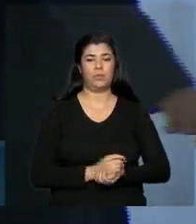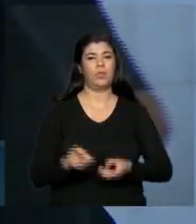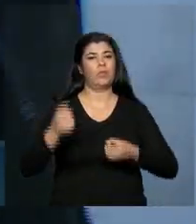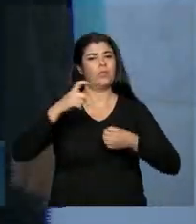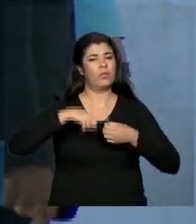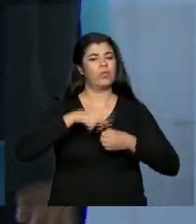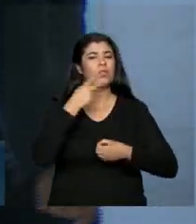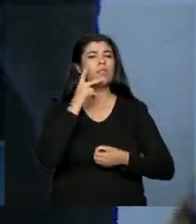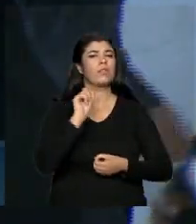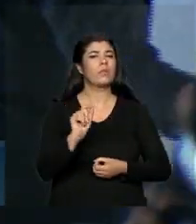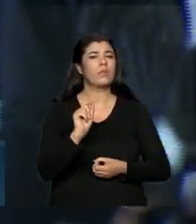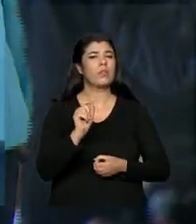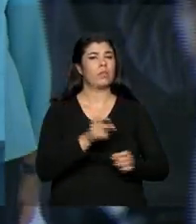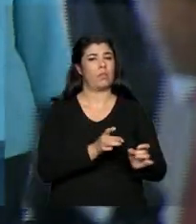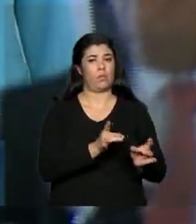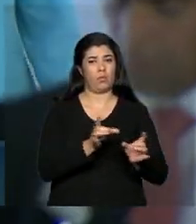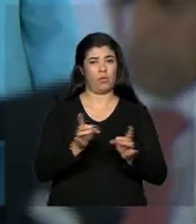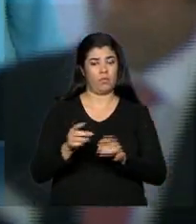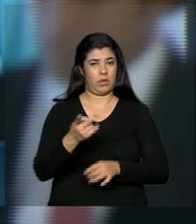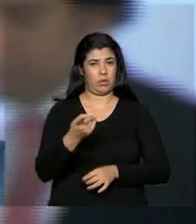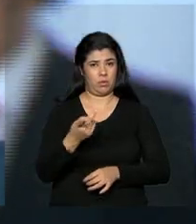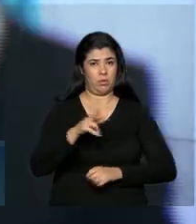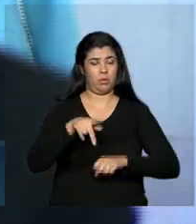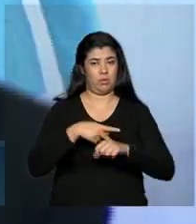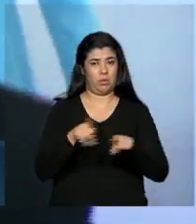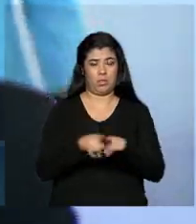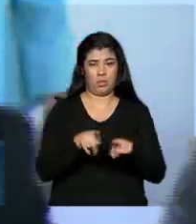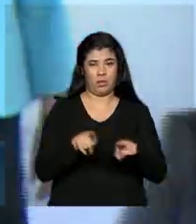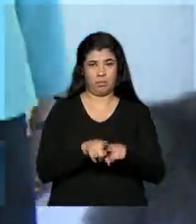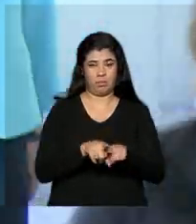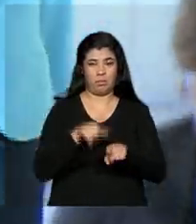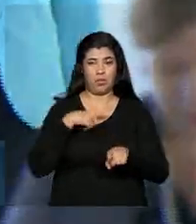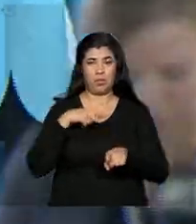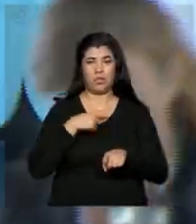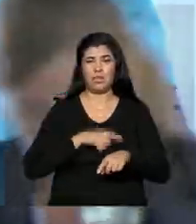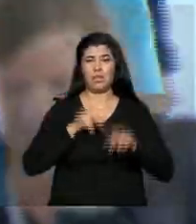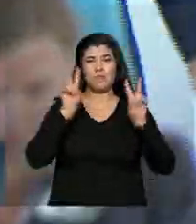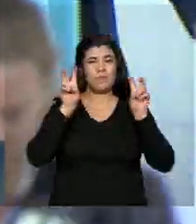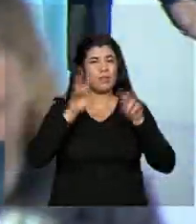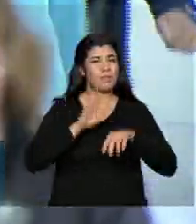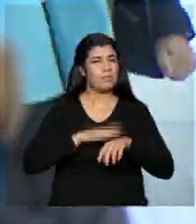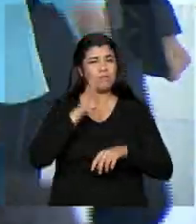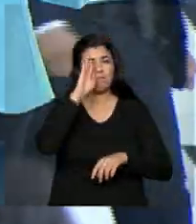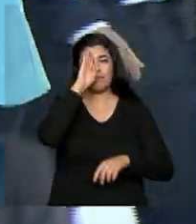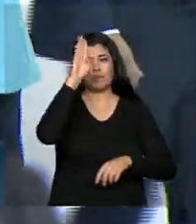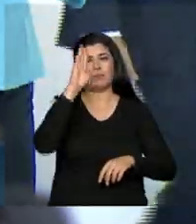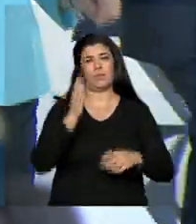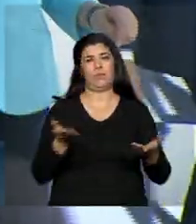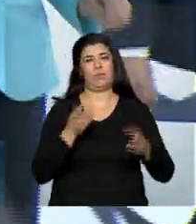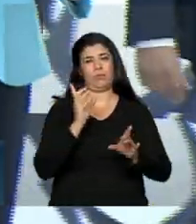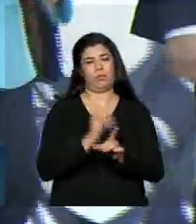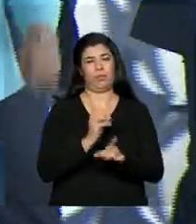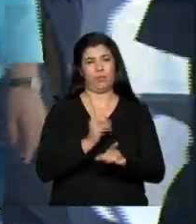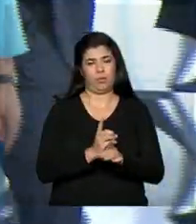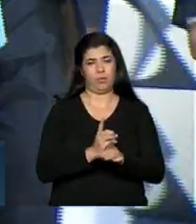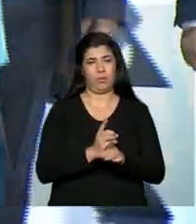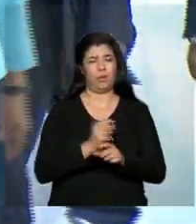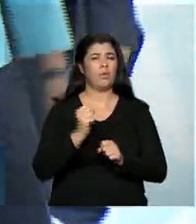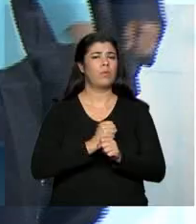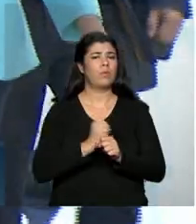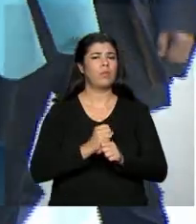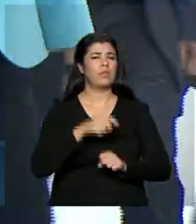Mas voltando a falar sobre o comércio entre os dois países, que está entre as pautas principais deste encontro,